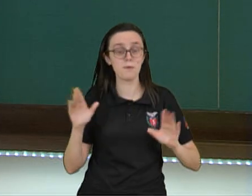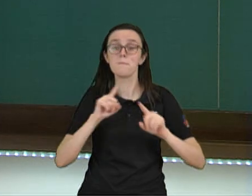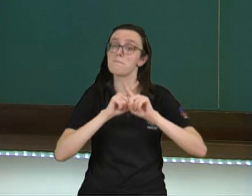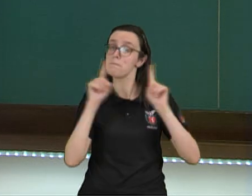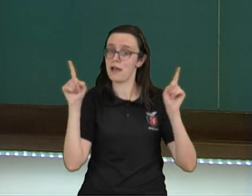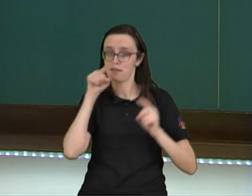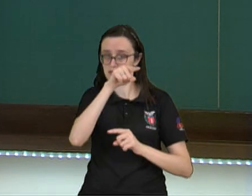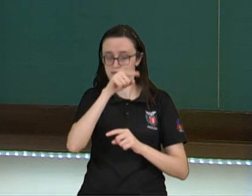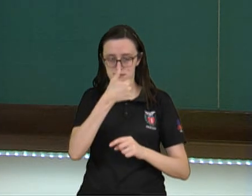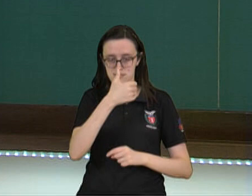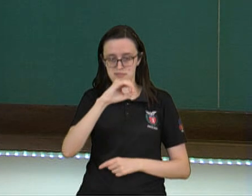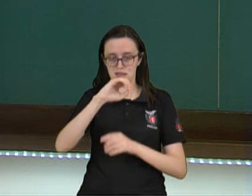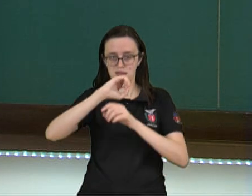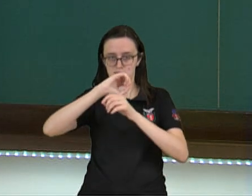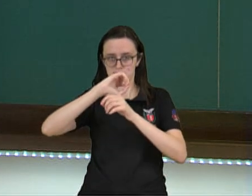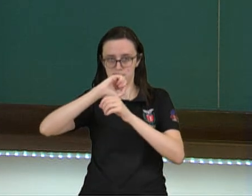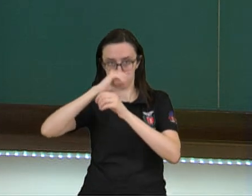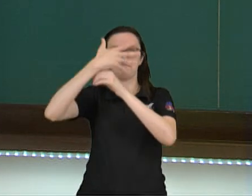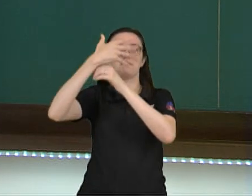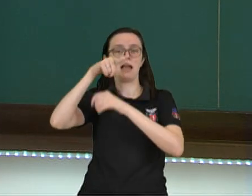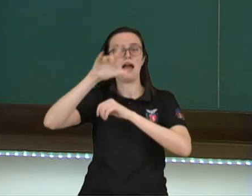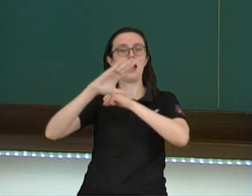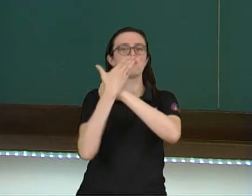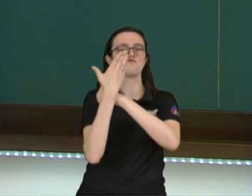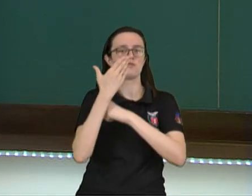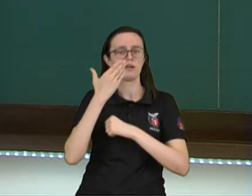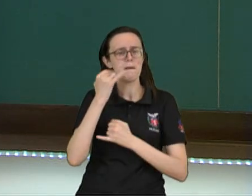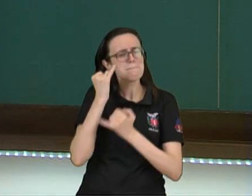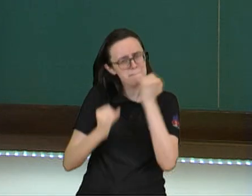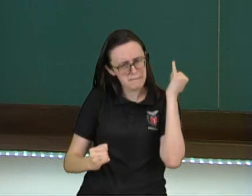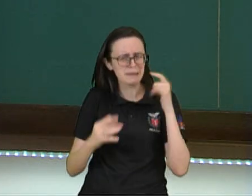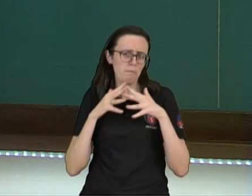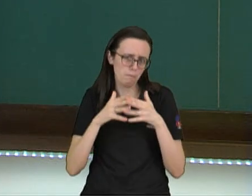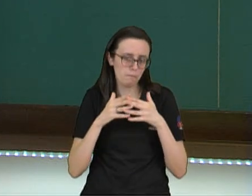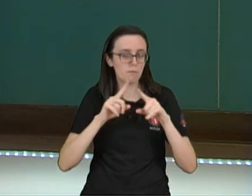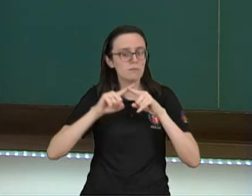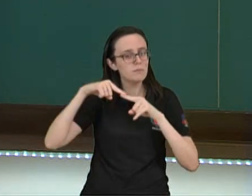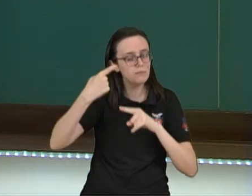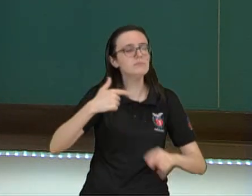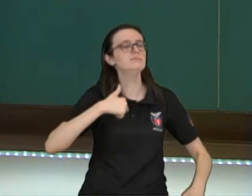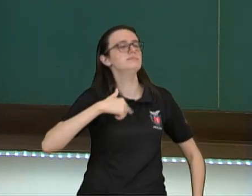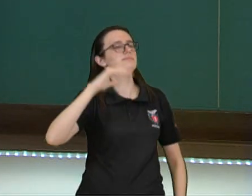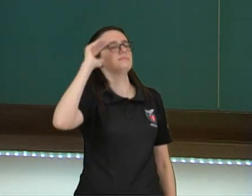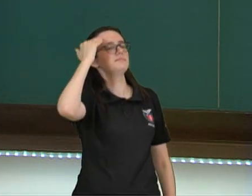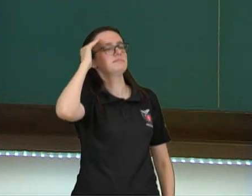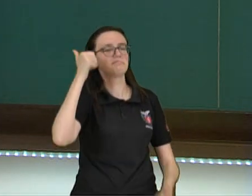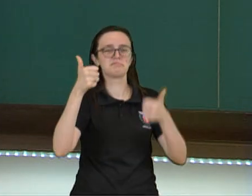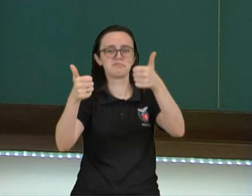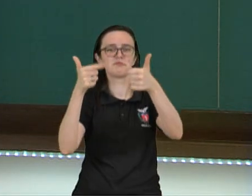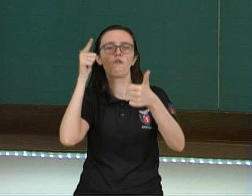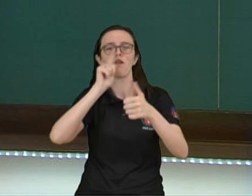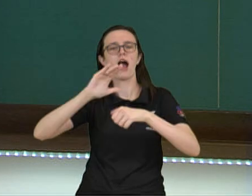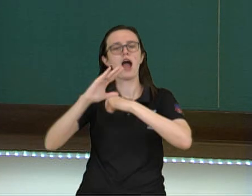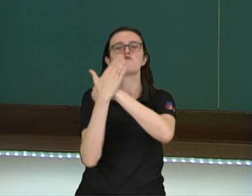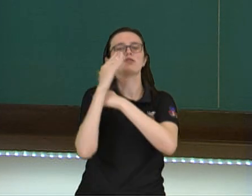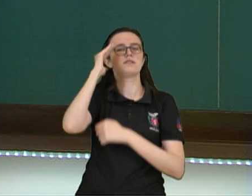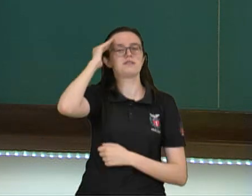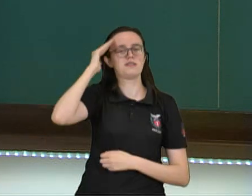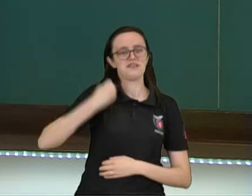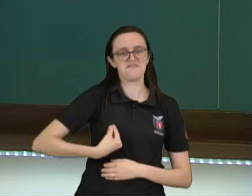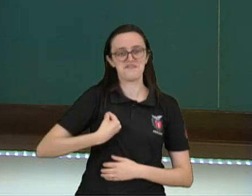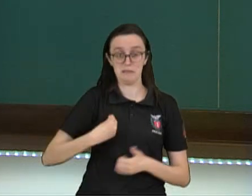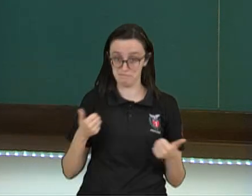a notação científica, ela parece um pouco mais complicada, mas depois que você entende, ela vem a facilitar a nossa